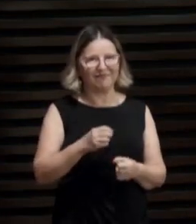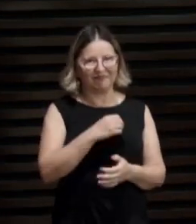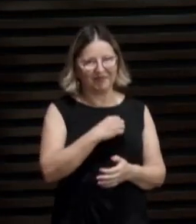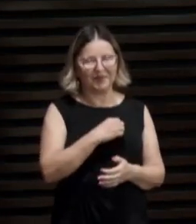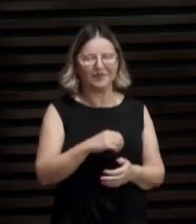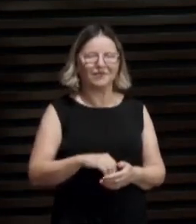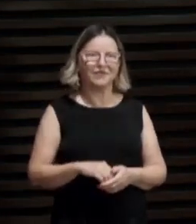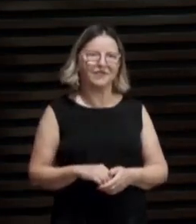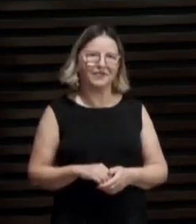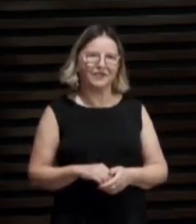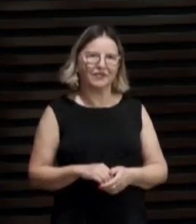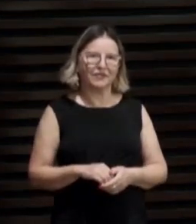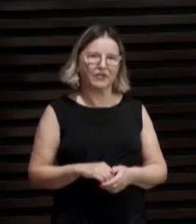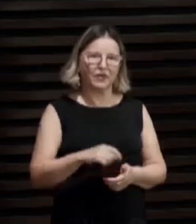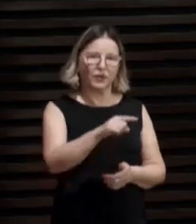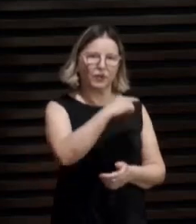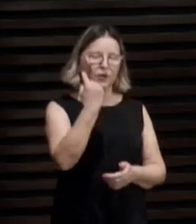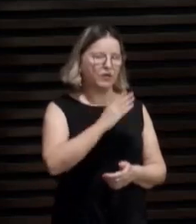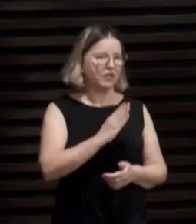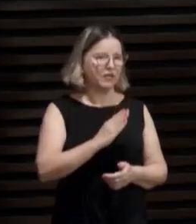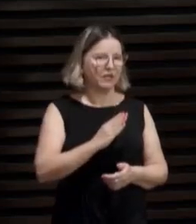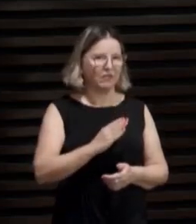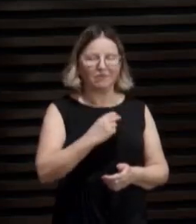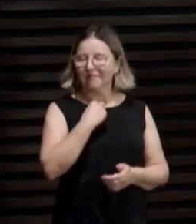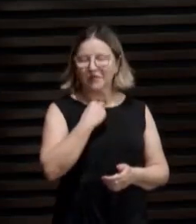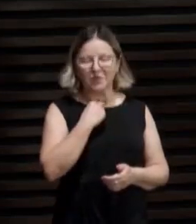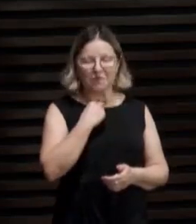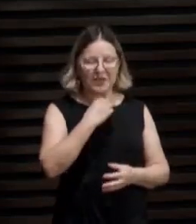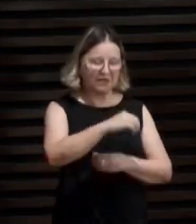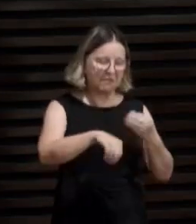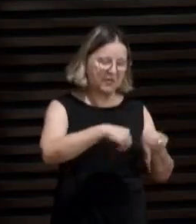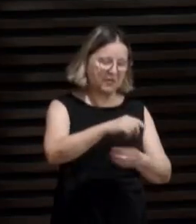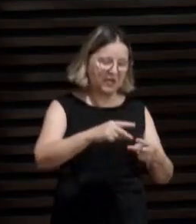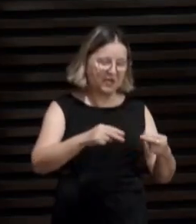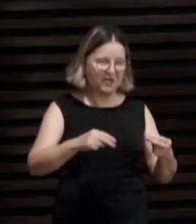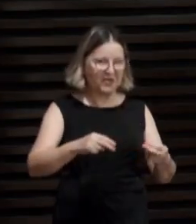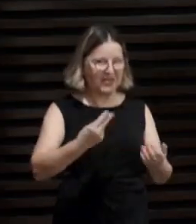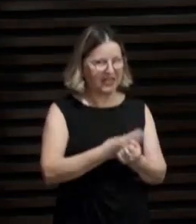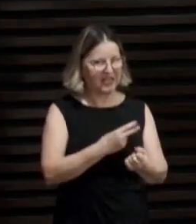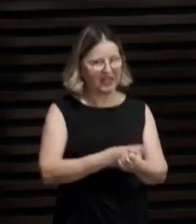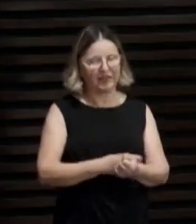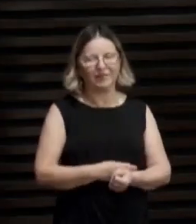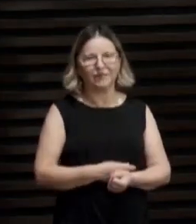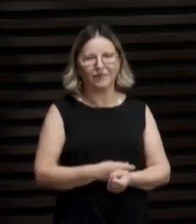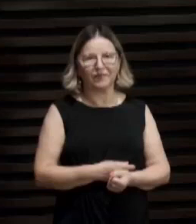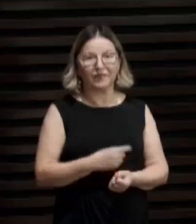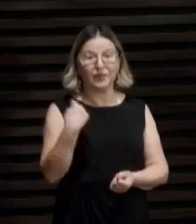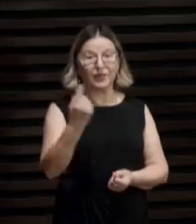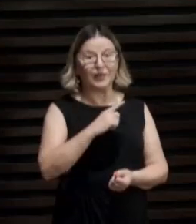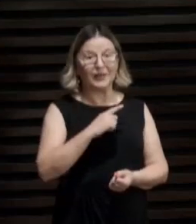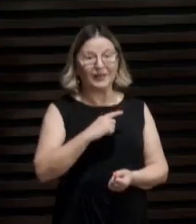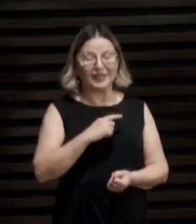O nosso coração não pode ficar misturado com essas coisas. Nós temos claramente inimigos da nossa